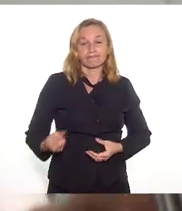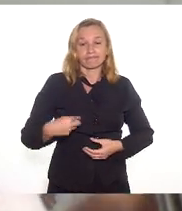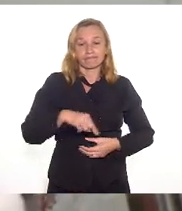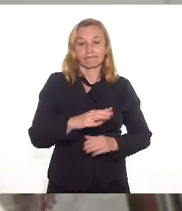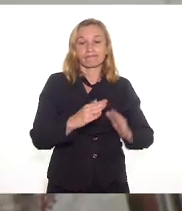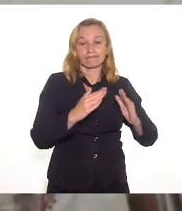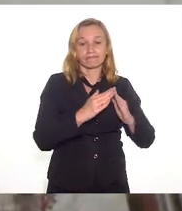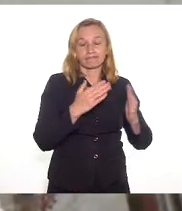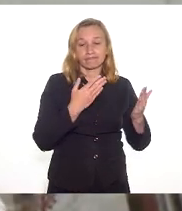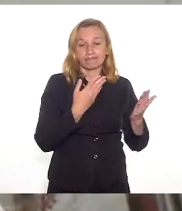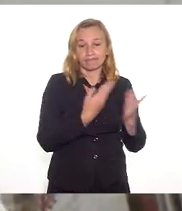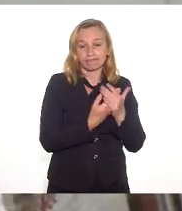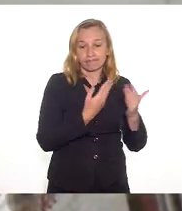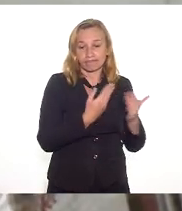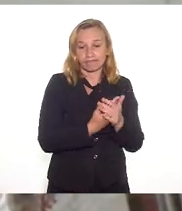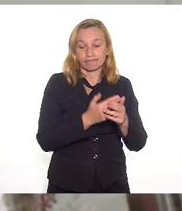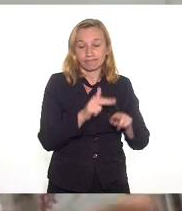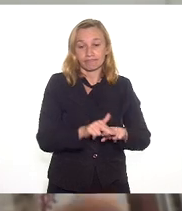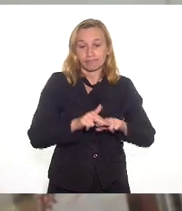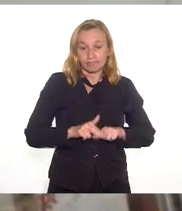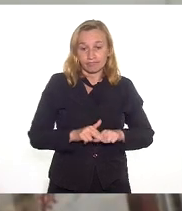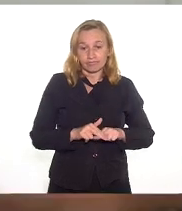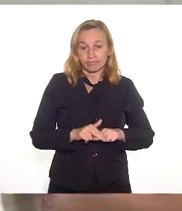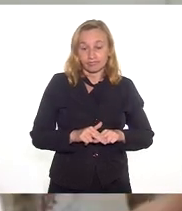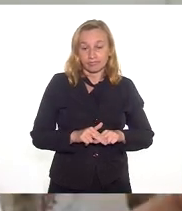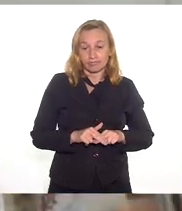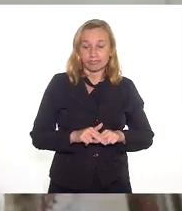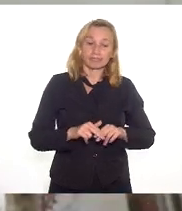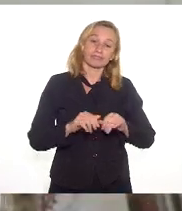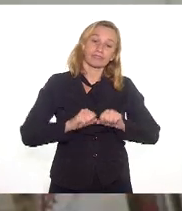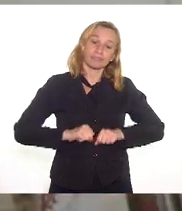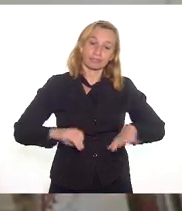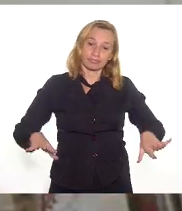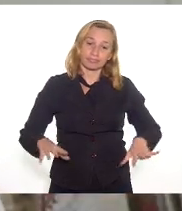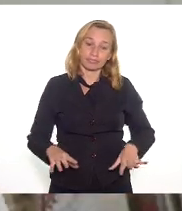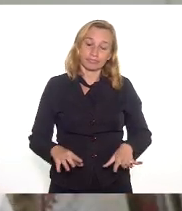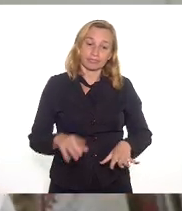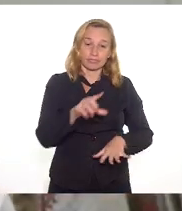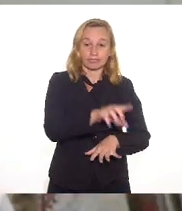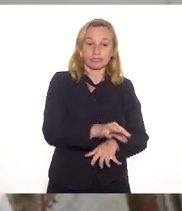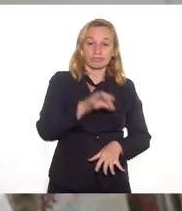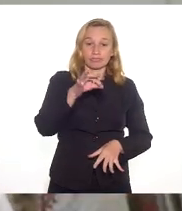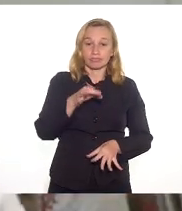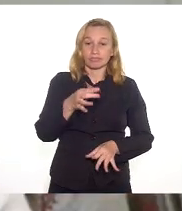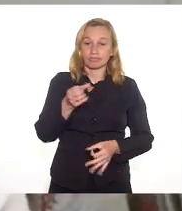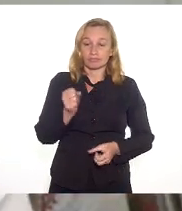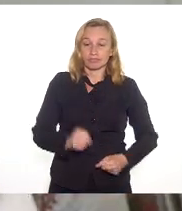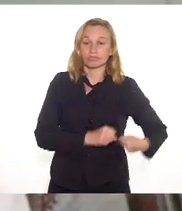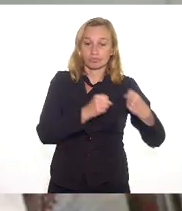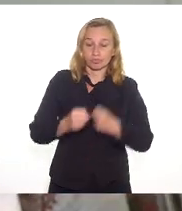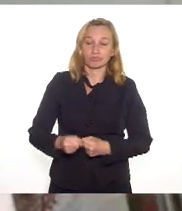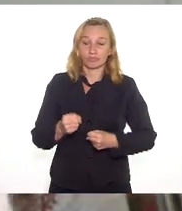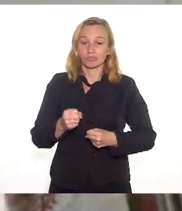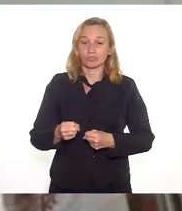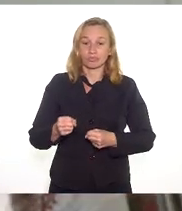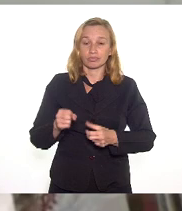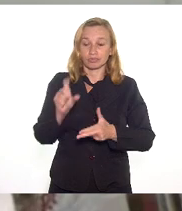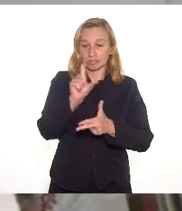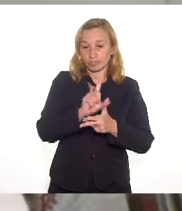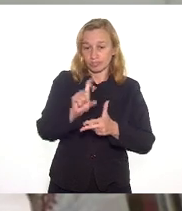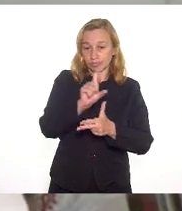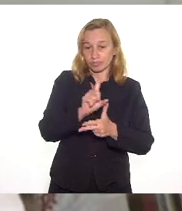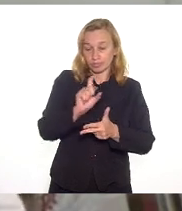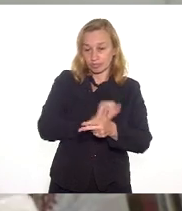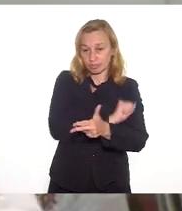conta da pandemia e de uma decisão, ao meu ver, estapafúrdia do Poder Executivo no sentido de proibir as aulas